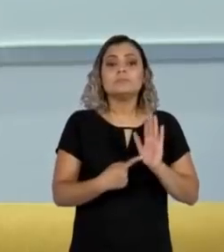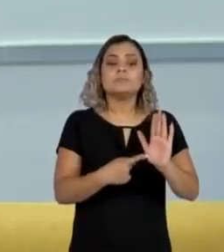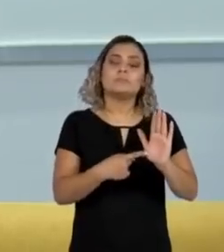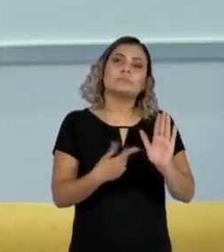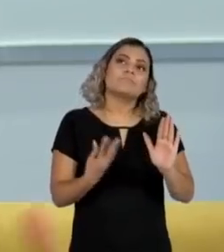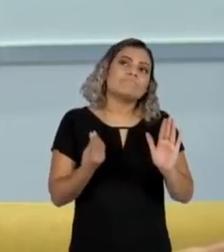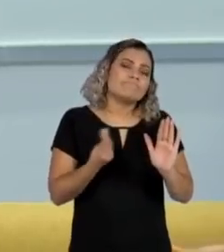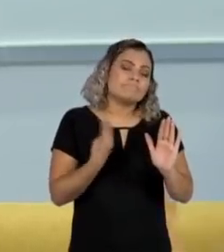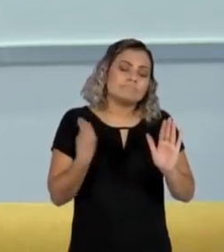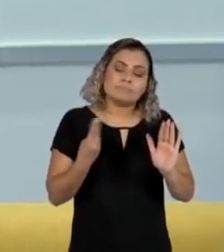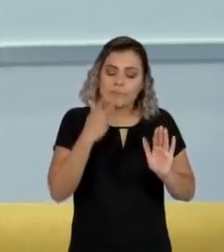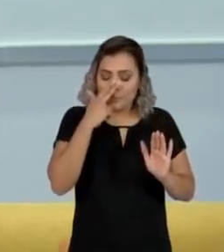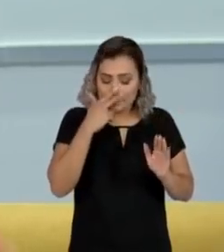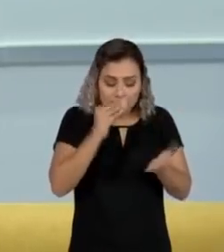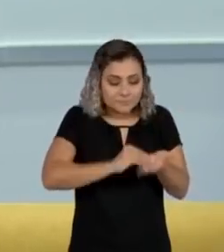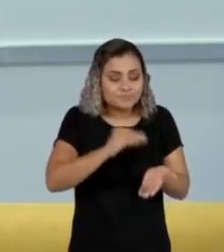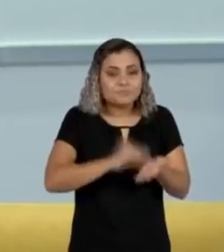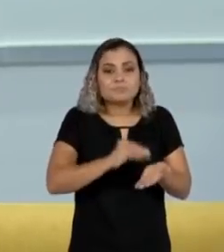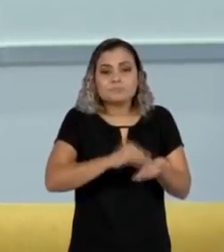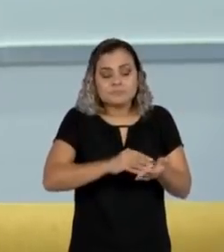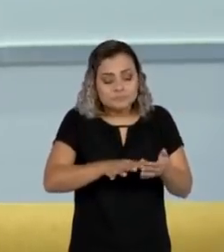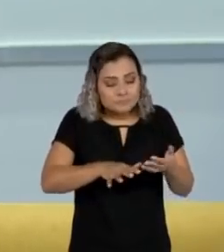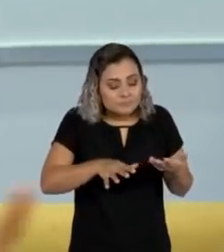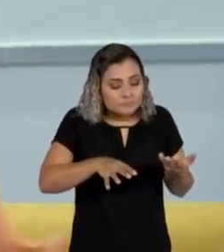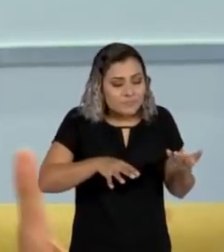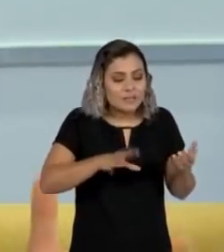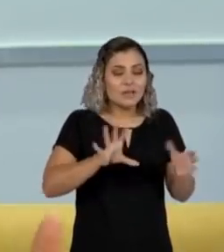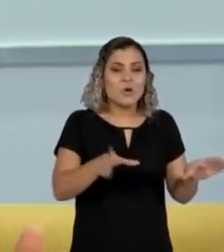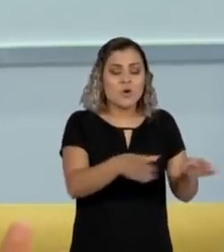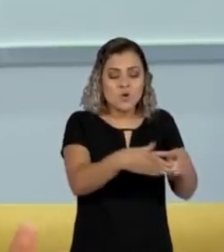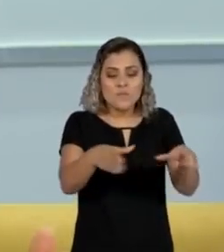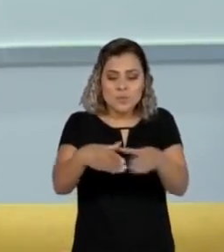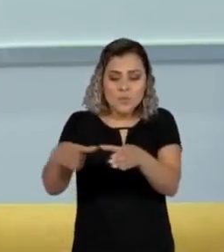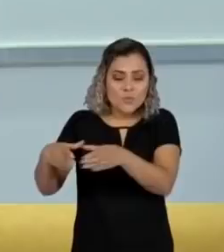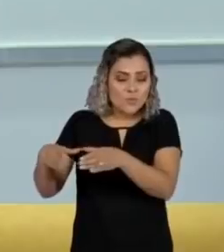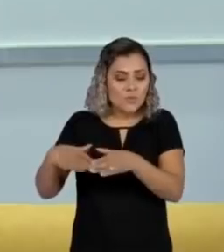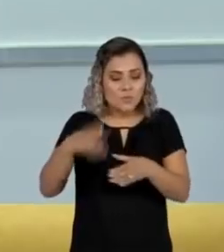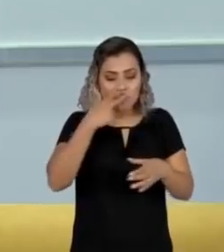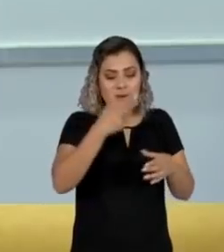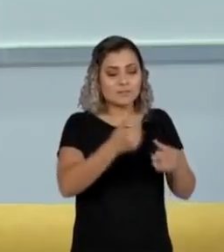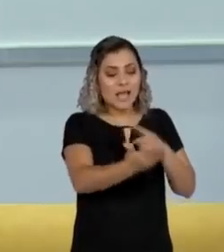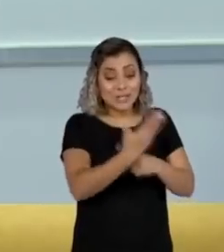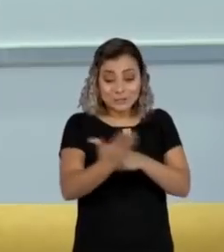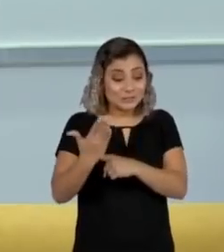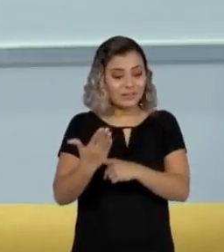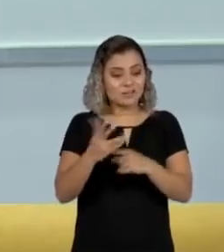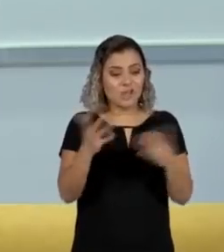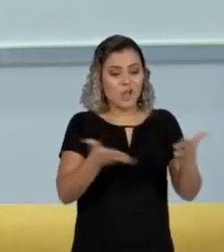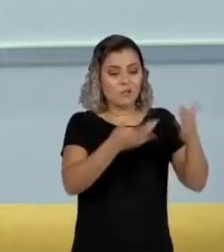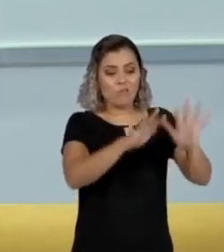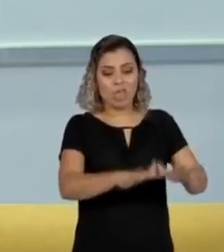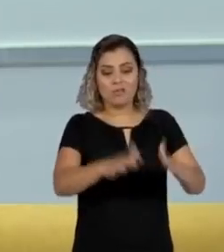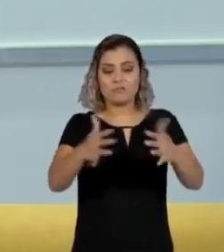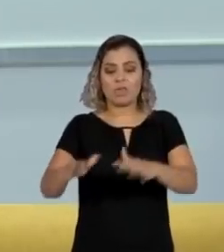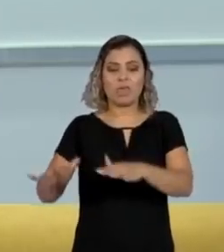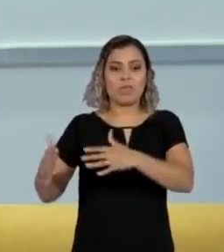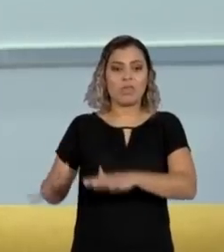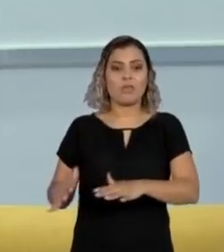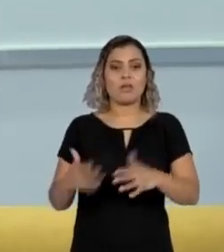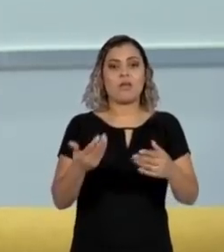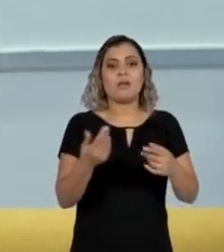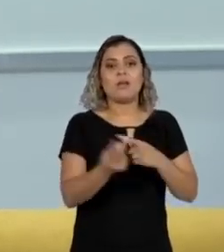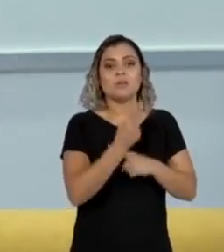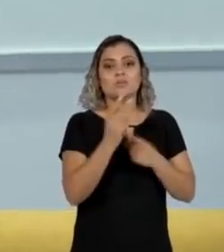tem de uma desestruturação, né, dos agrupamentos, por assim dizer, que antes ajudavam, né, nessa proteção. Então,